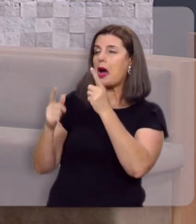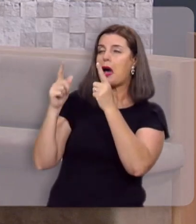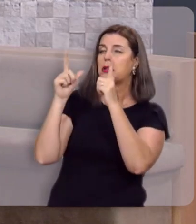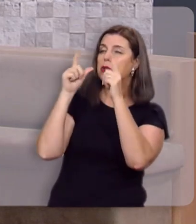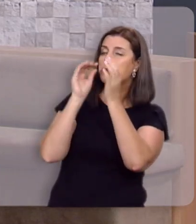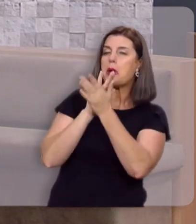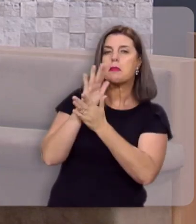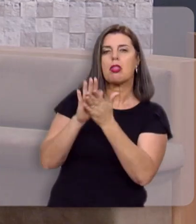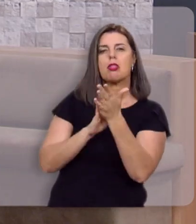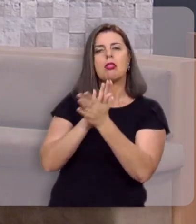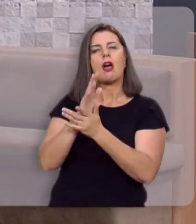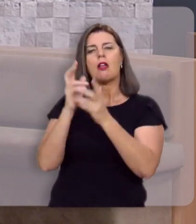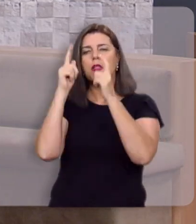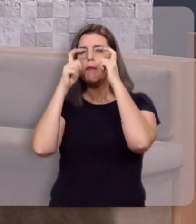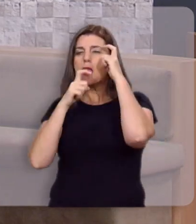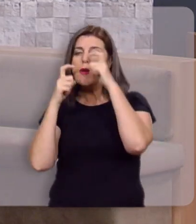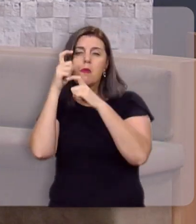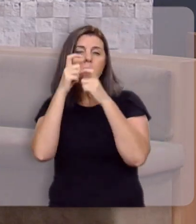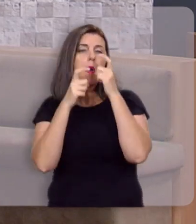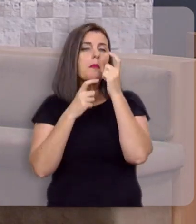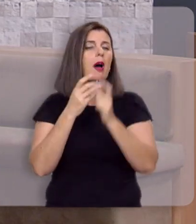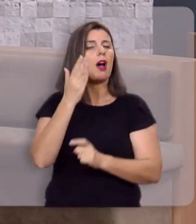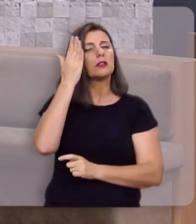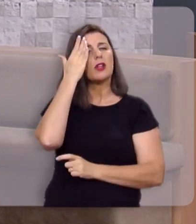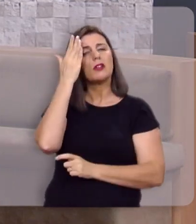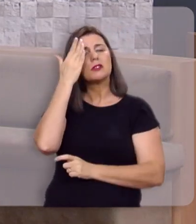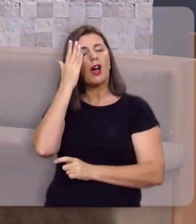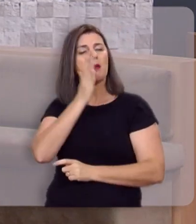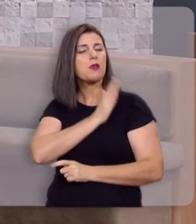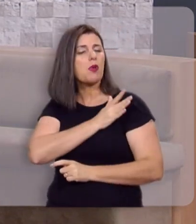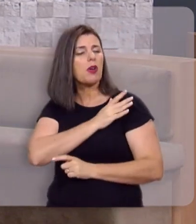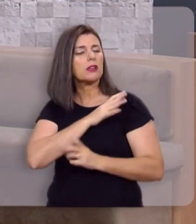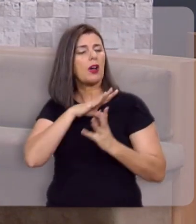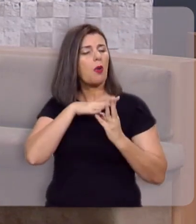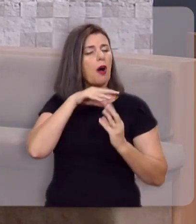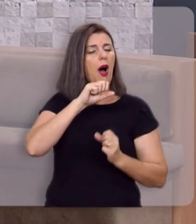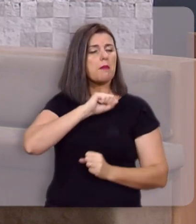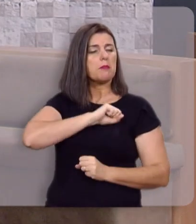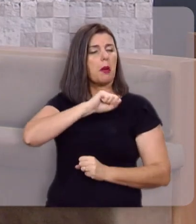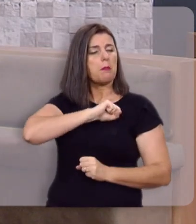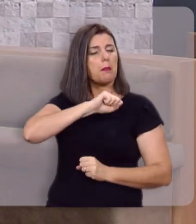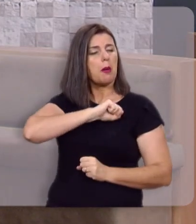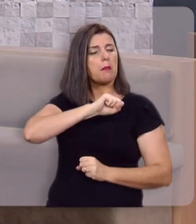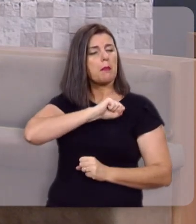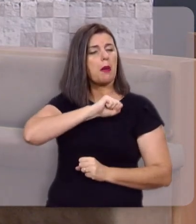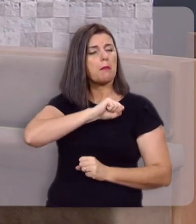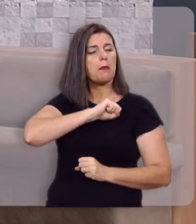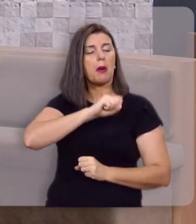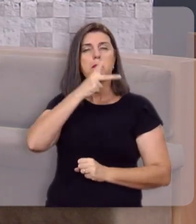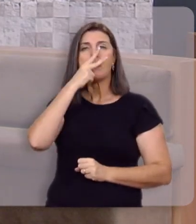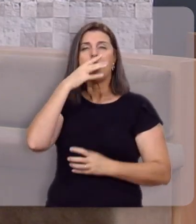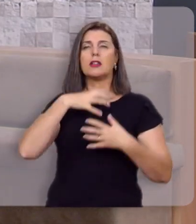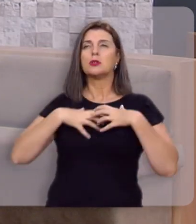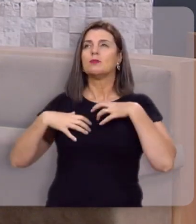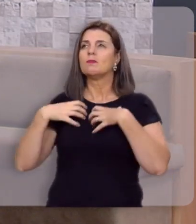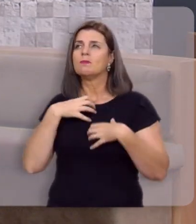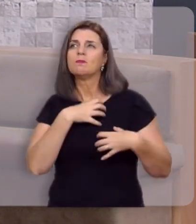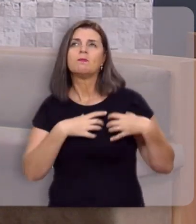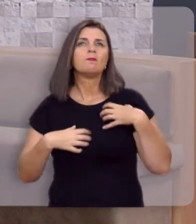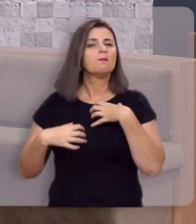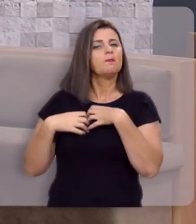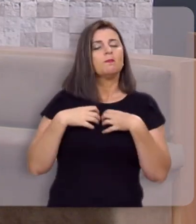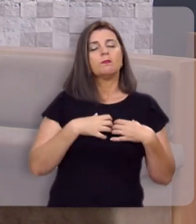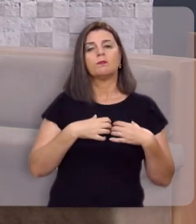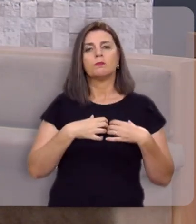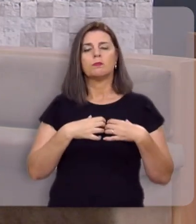madrugadas insones. Deus sabe deste pulsar, deste latejar da alma que tantas vezes aflige você